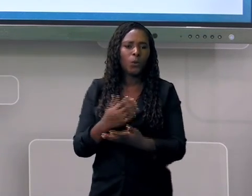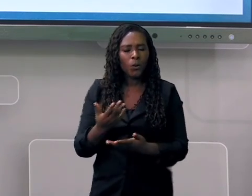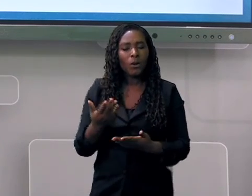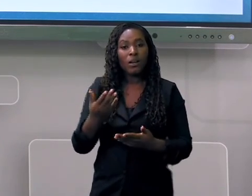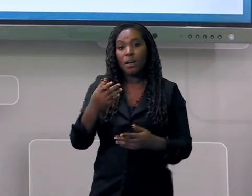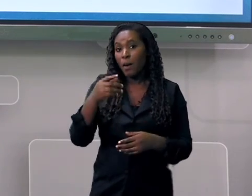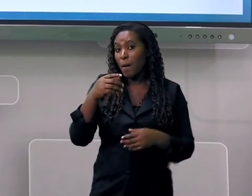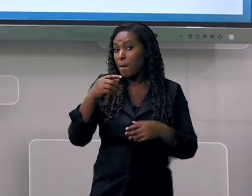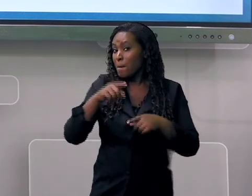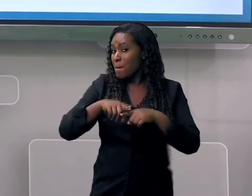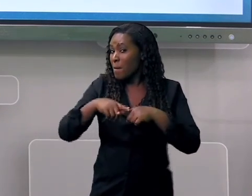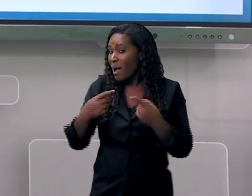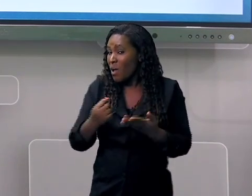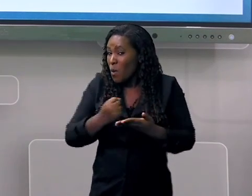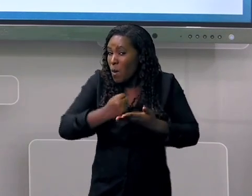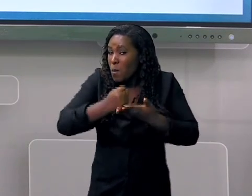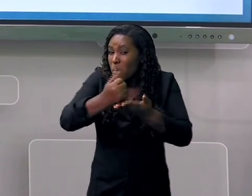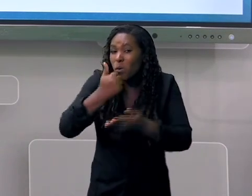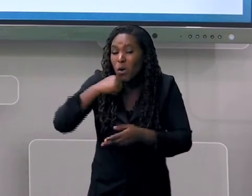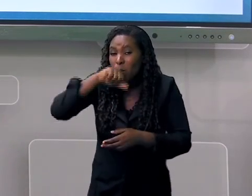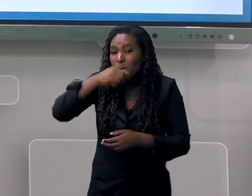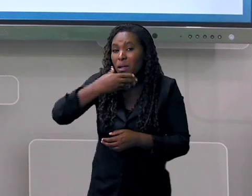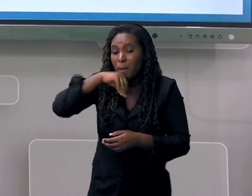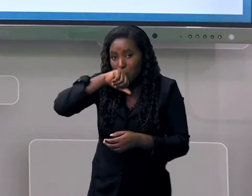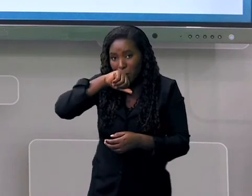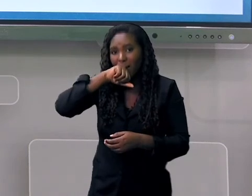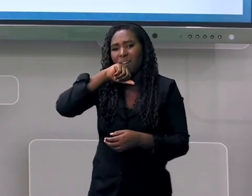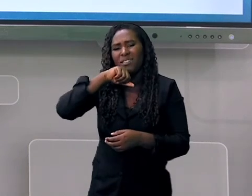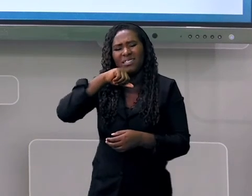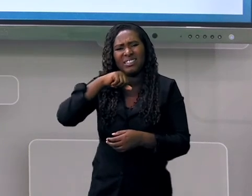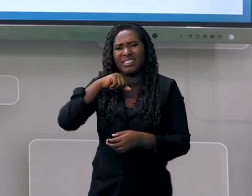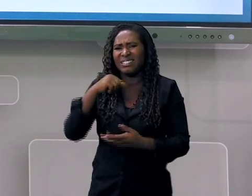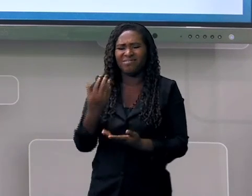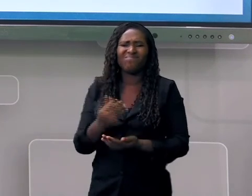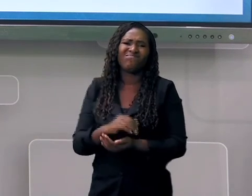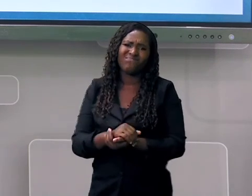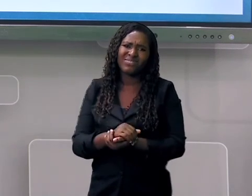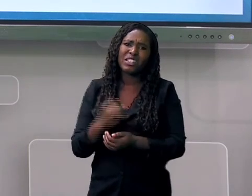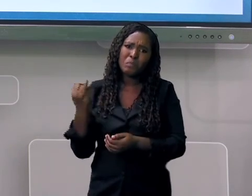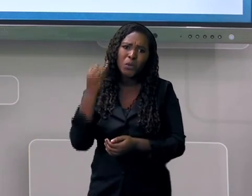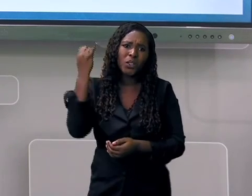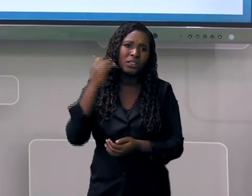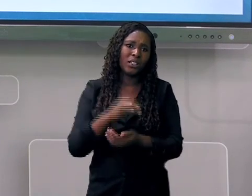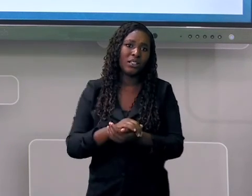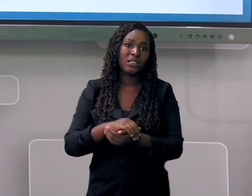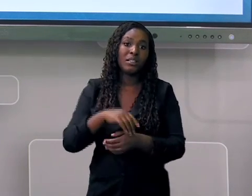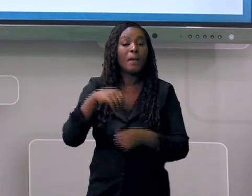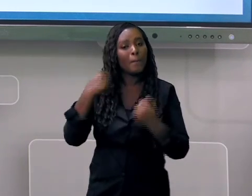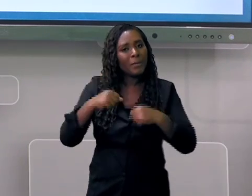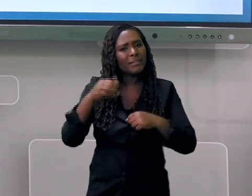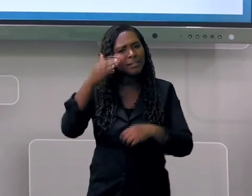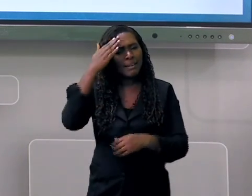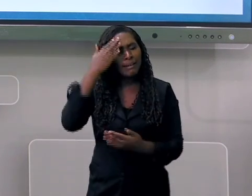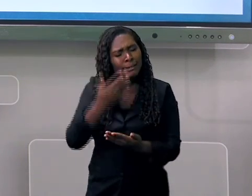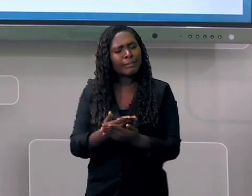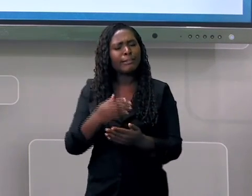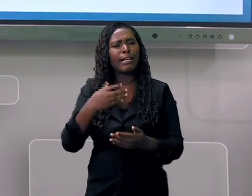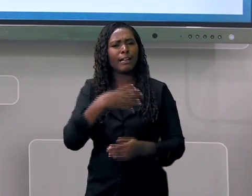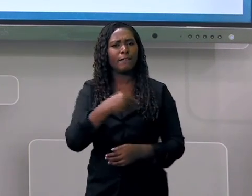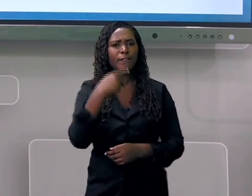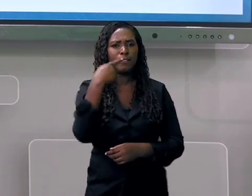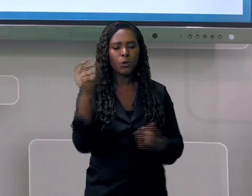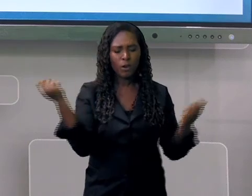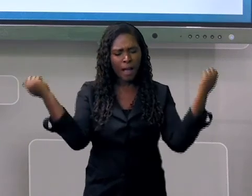E acreditar que seu filho é capaz de superar desafios vai fazer toda a diferença no seu desenvolvimento.